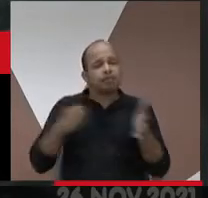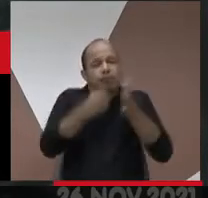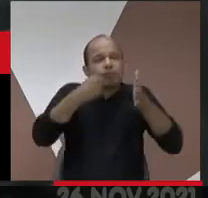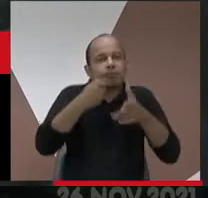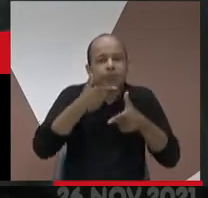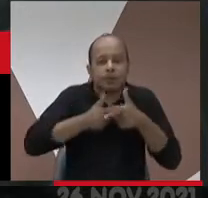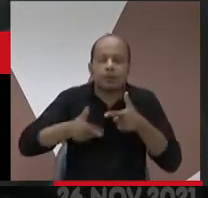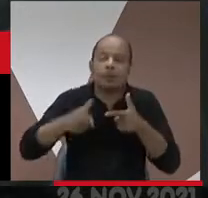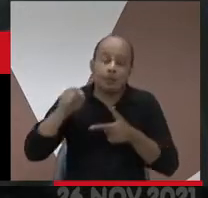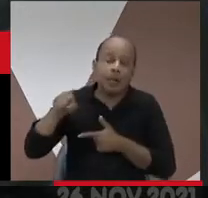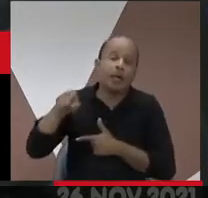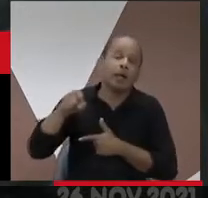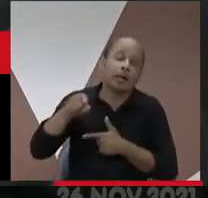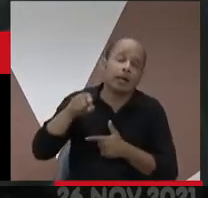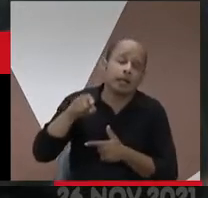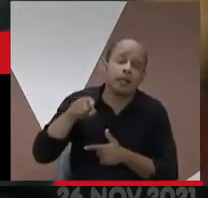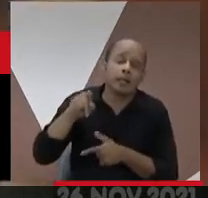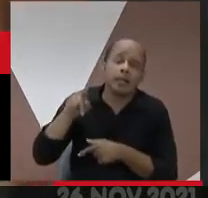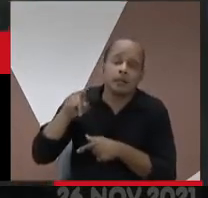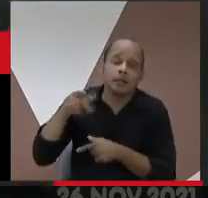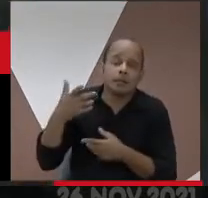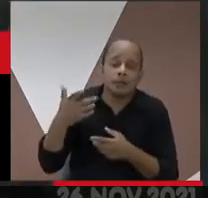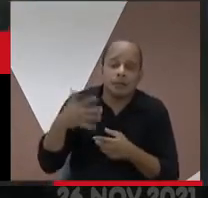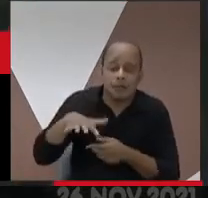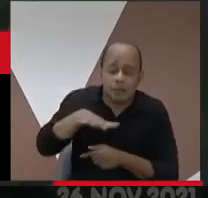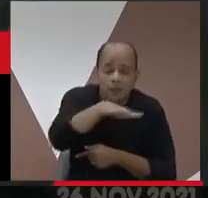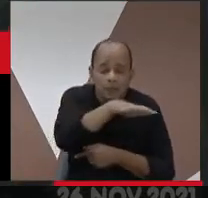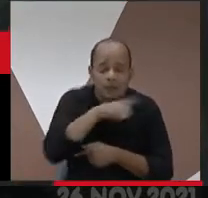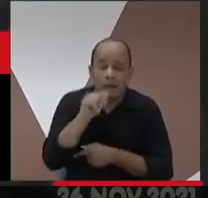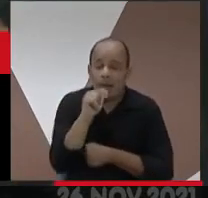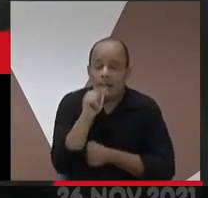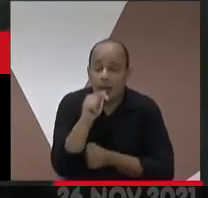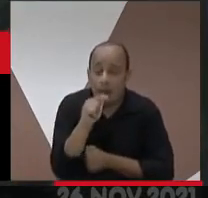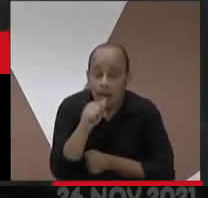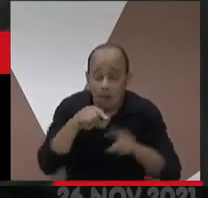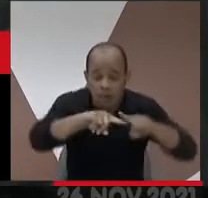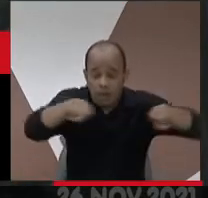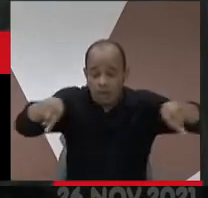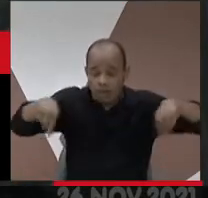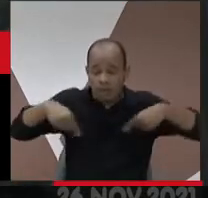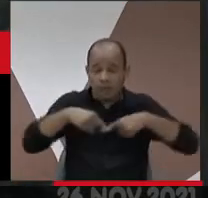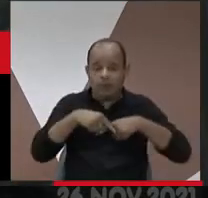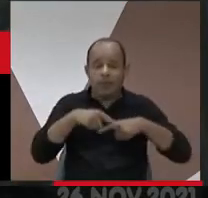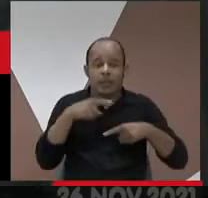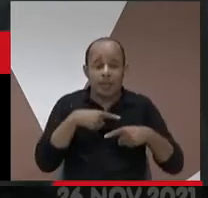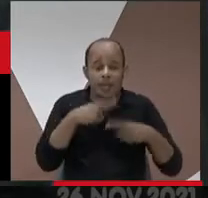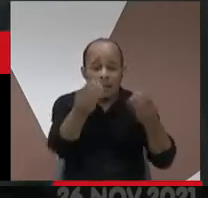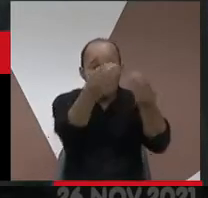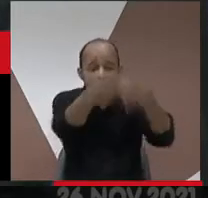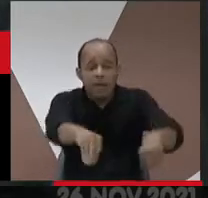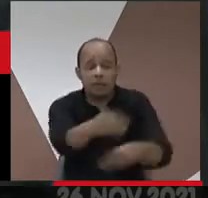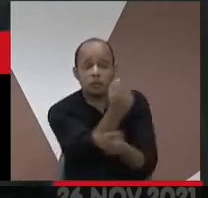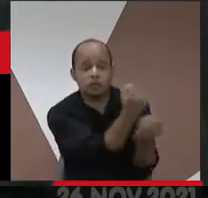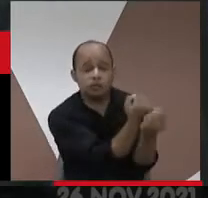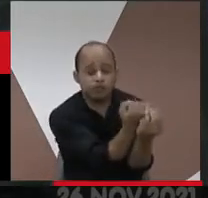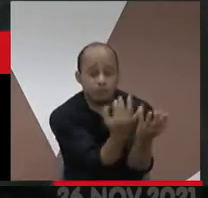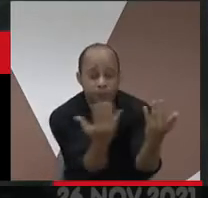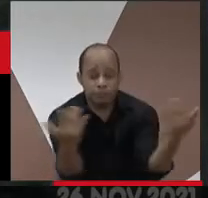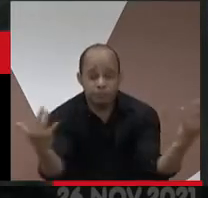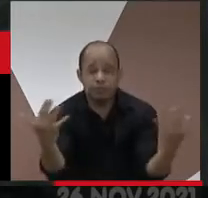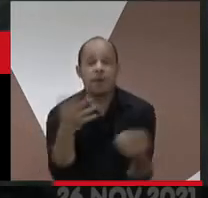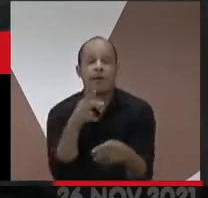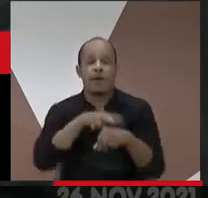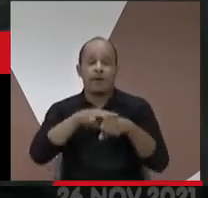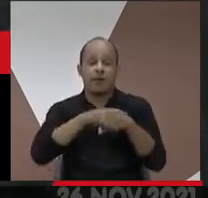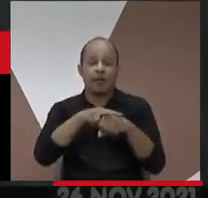que é induzir um processo de ocupação, prejudicando a vegetação, prejudicando as nascentes,